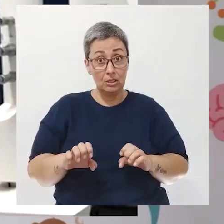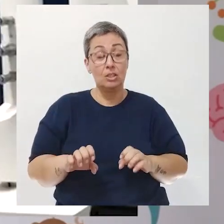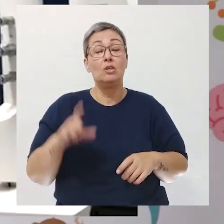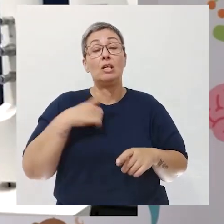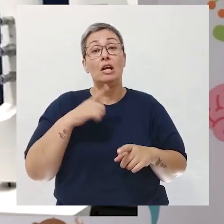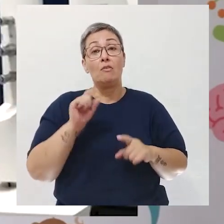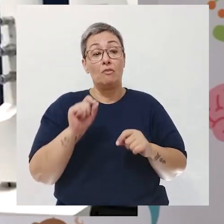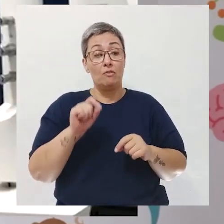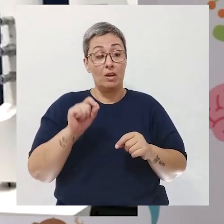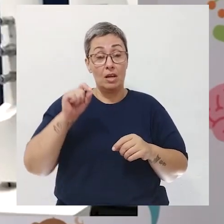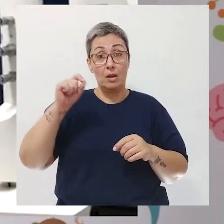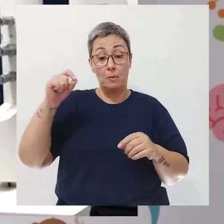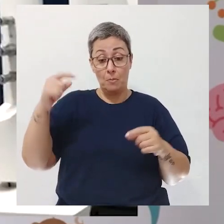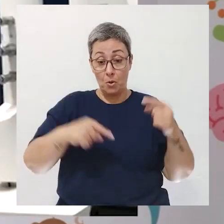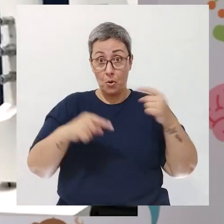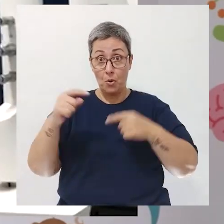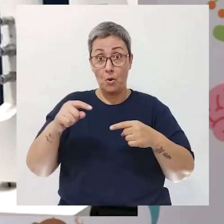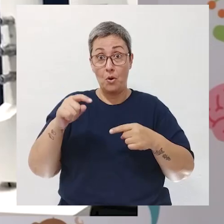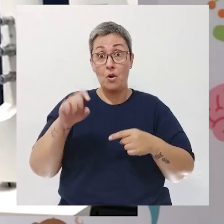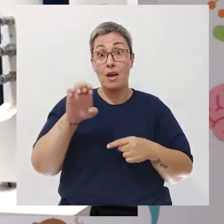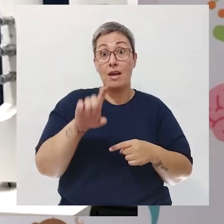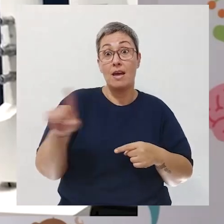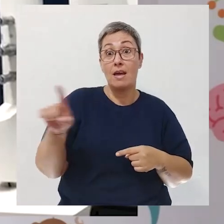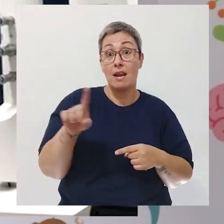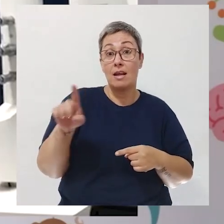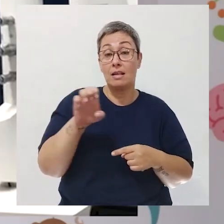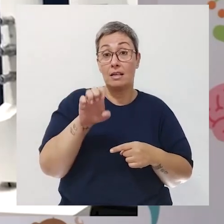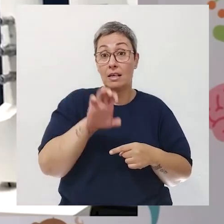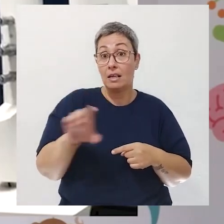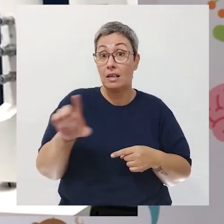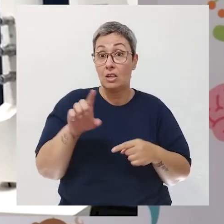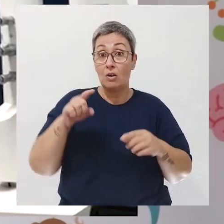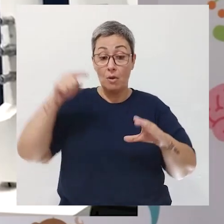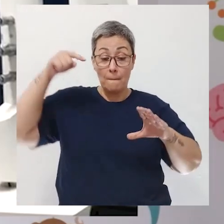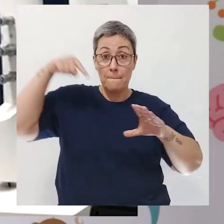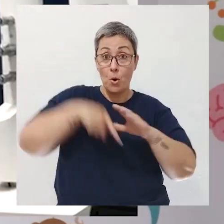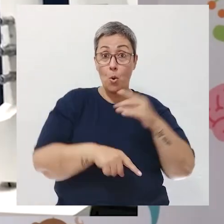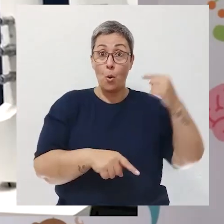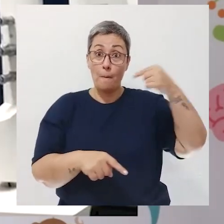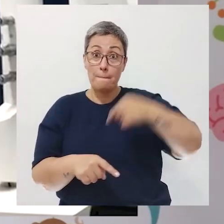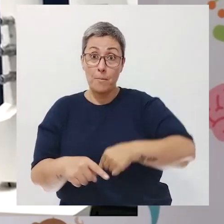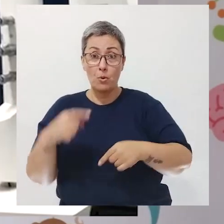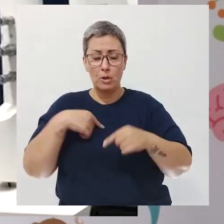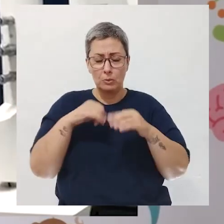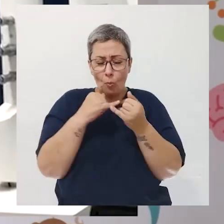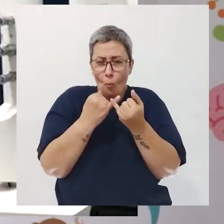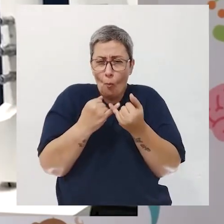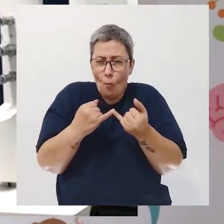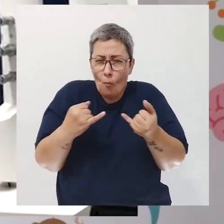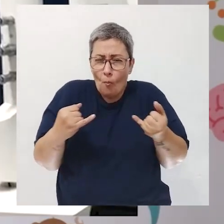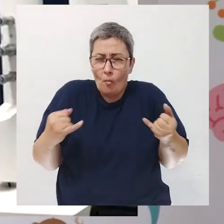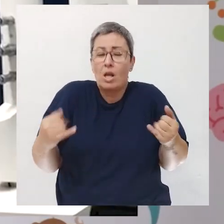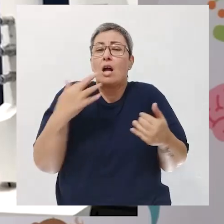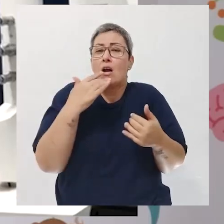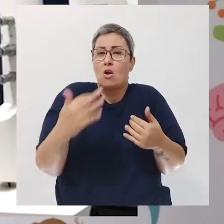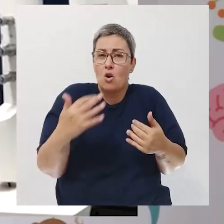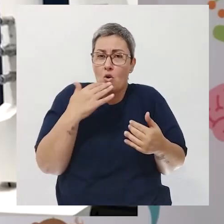aí que você está vendo, vai ser emitido um feixe de elétrons. E esse feixe de elétrons vai atravessar a amostra, uma amostra ultra